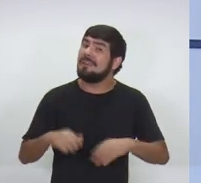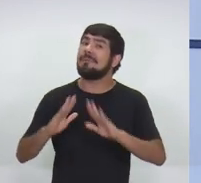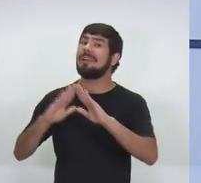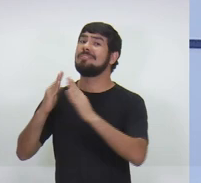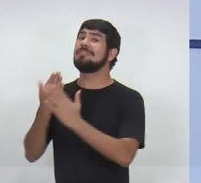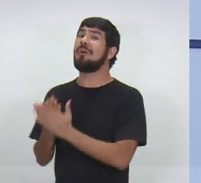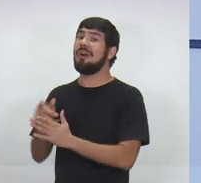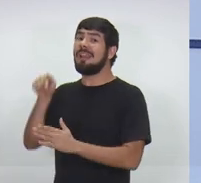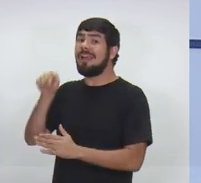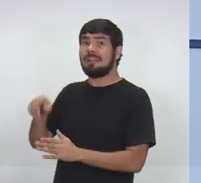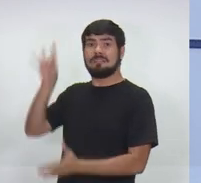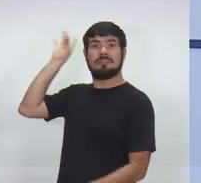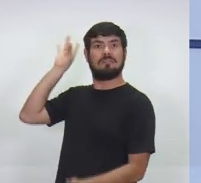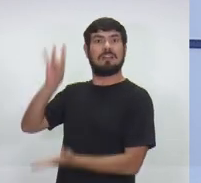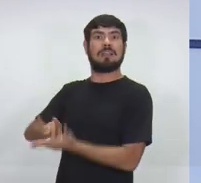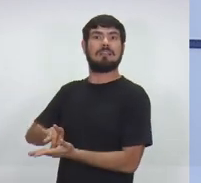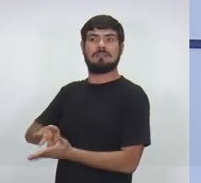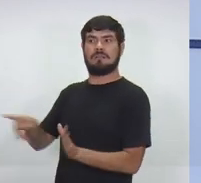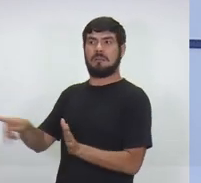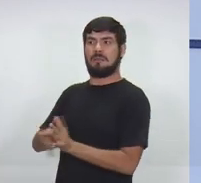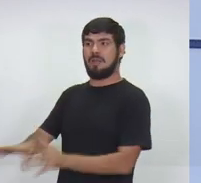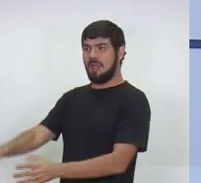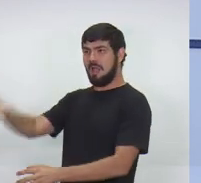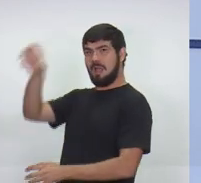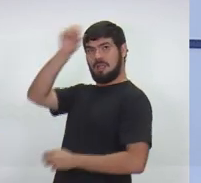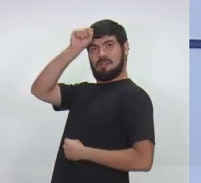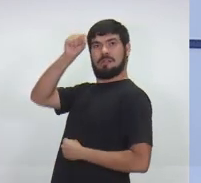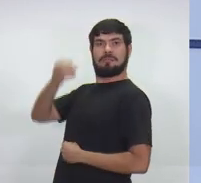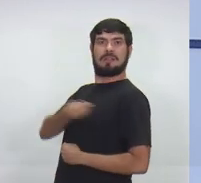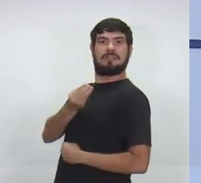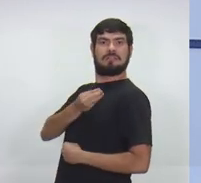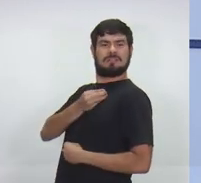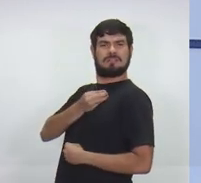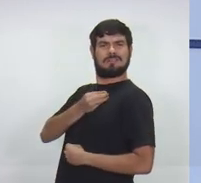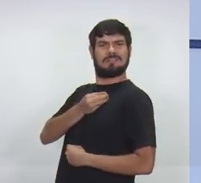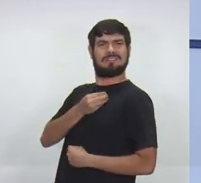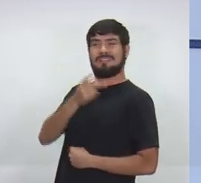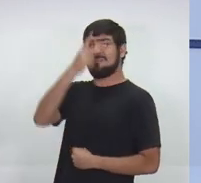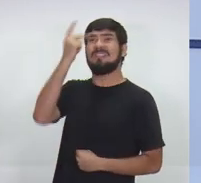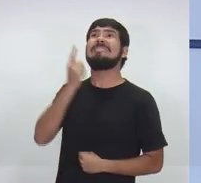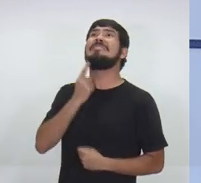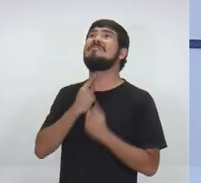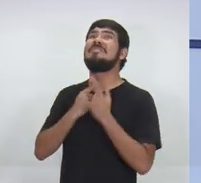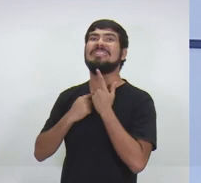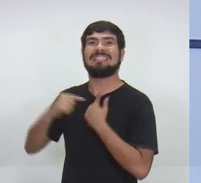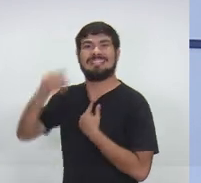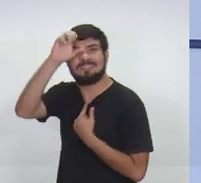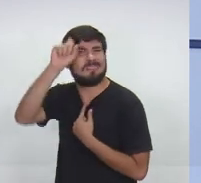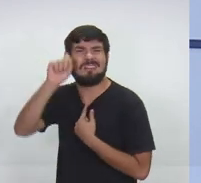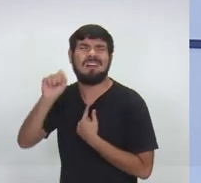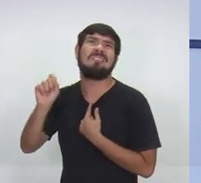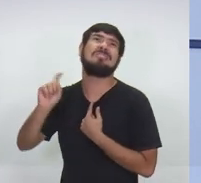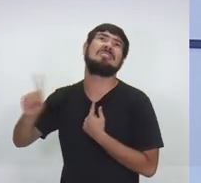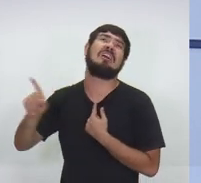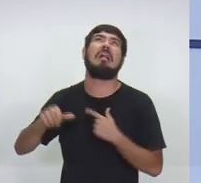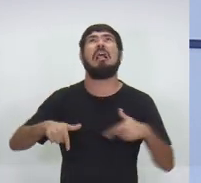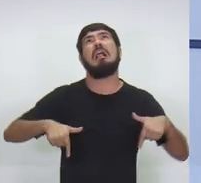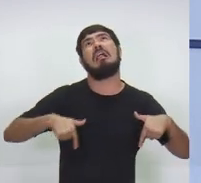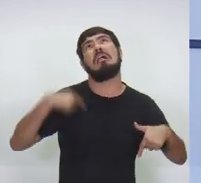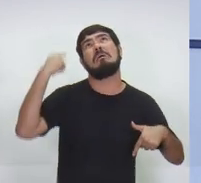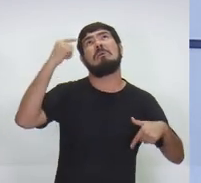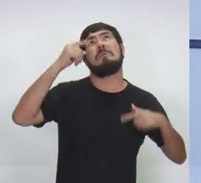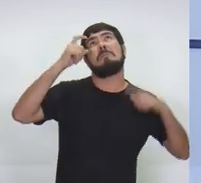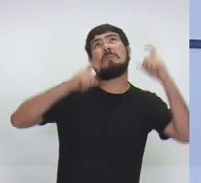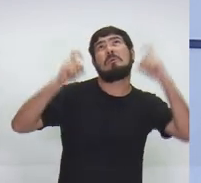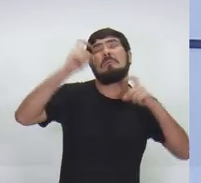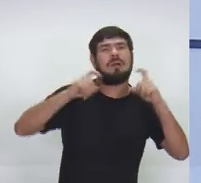fato uma escola para a vida fazer com que os alunos que queiram de fato aprender não apenas para ter um diploma para o mercado de trabalho mas